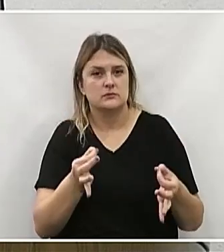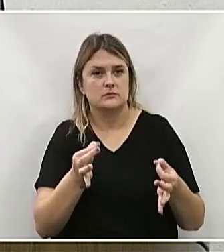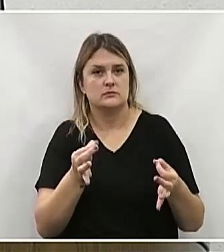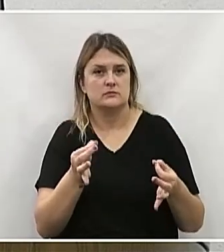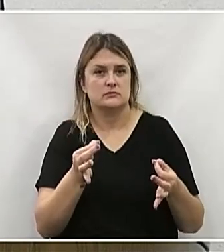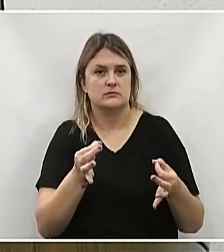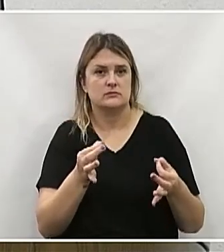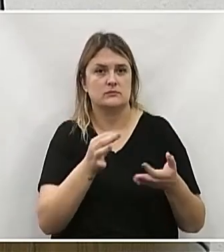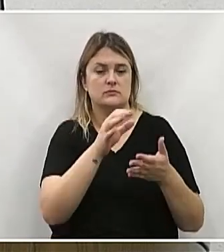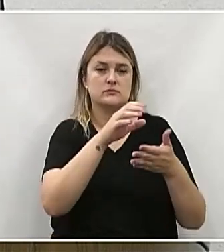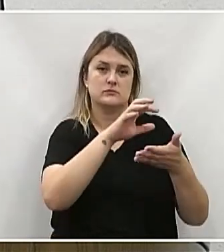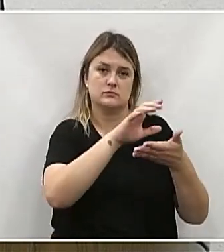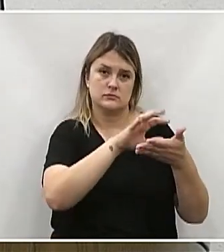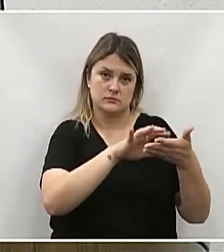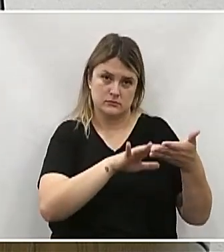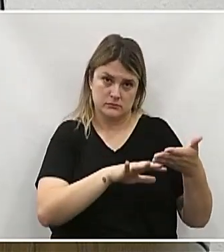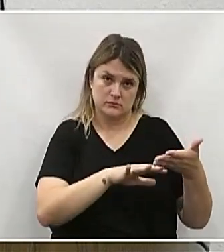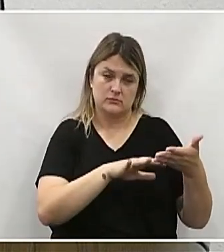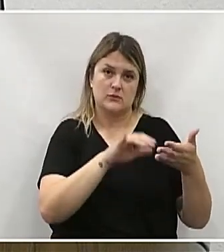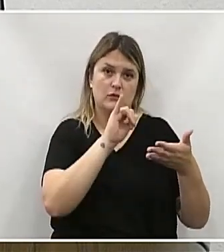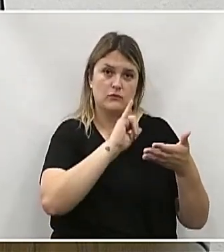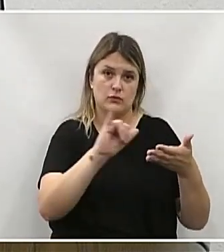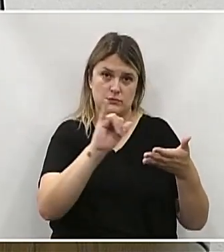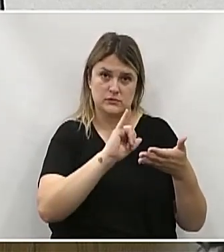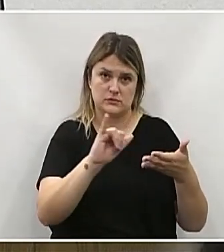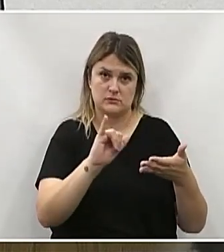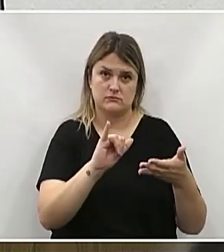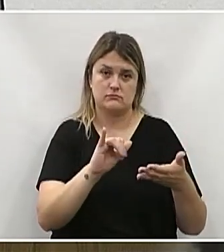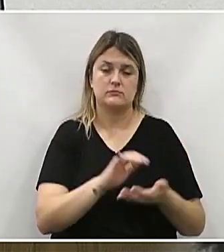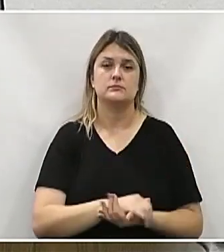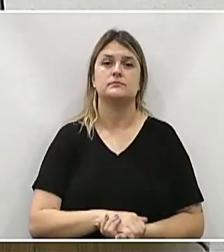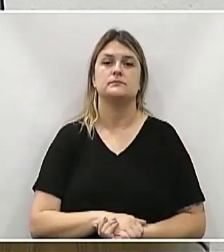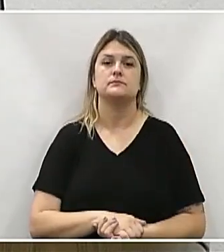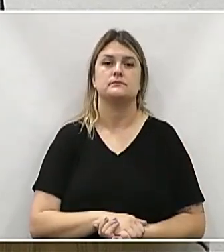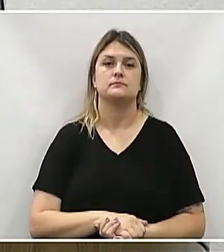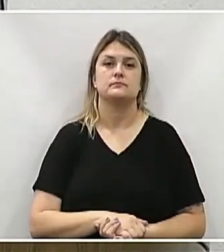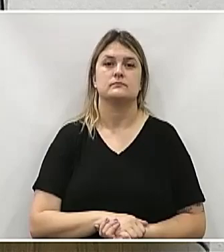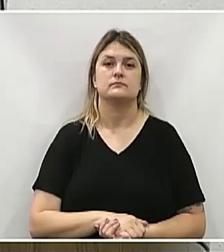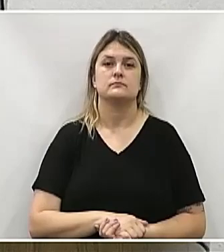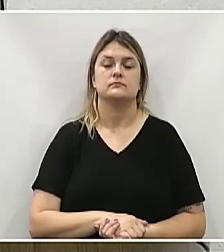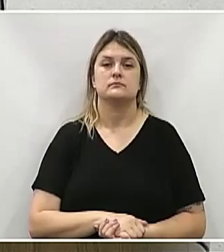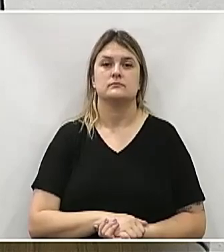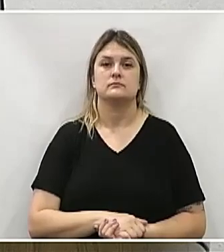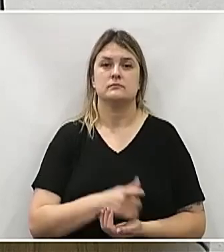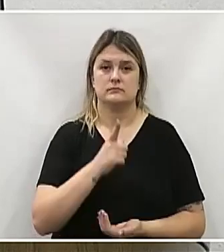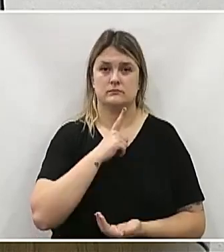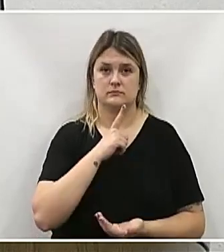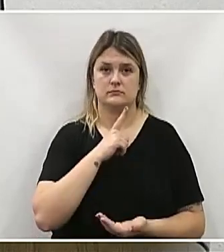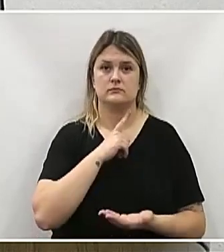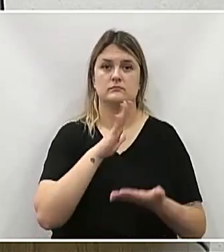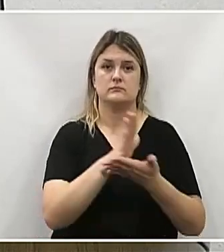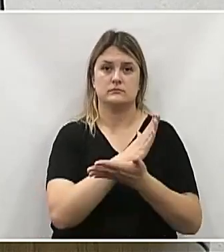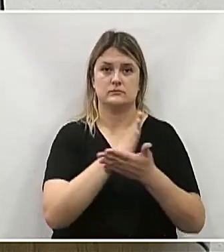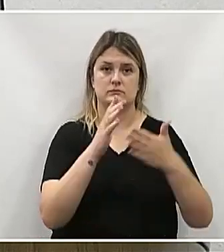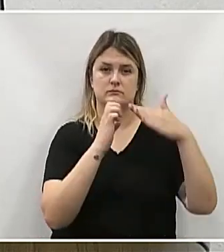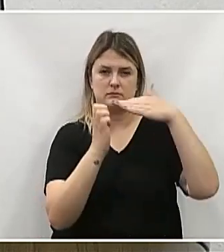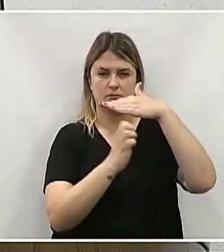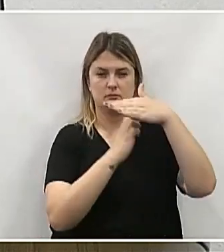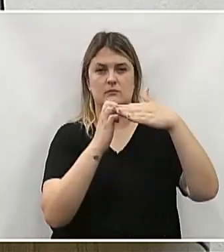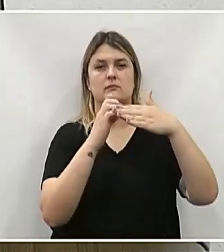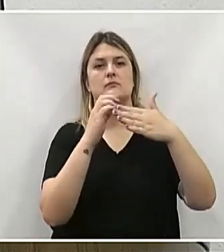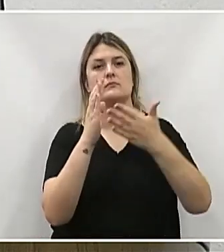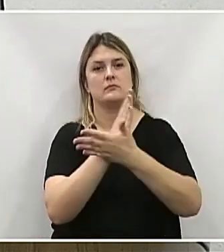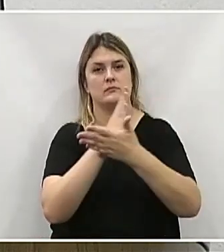fazer essa notícia sem grandes impactos Inclusive tem muitas muitas empresas da Imprensa